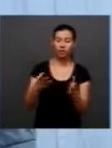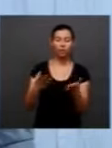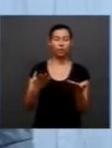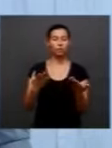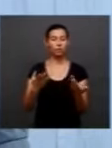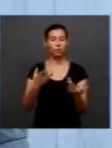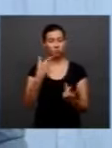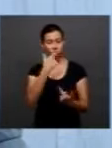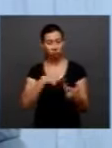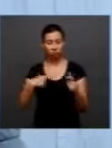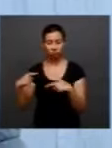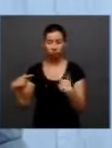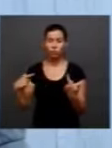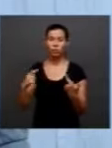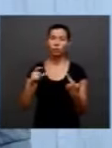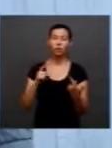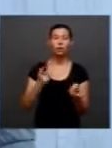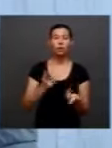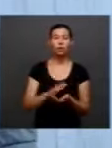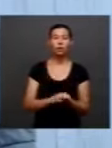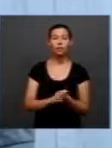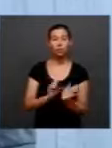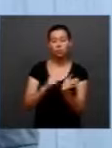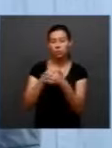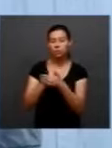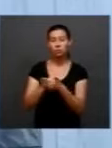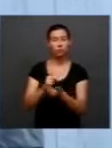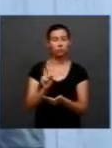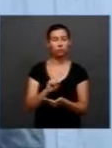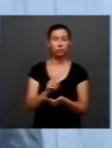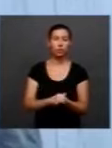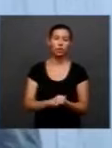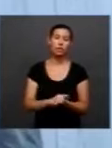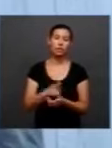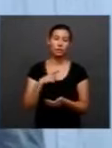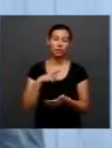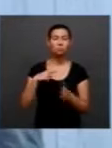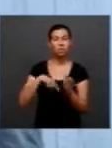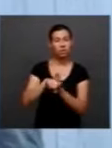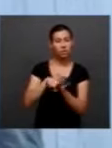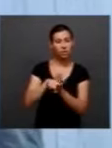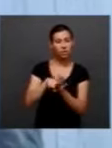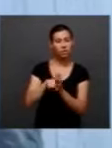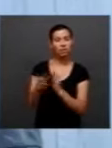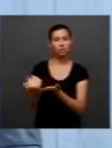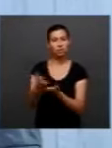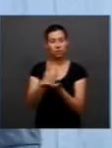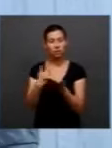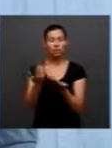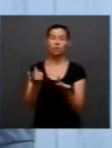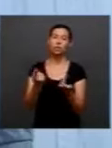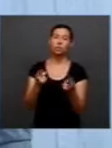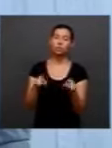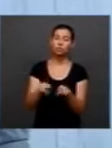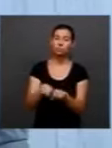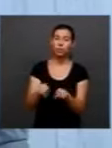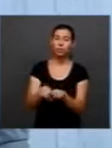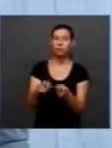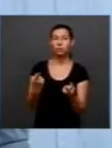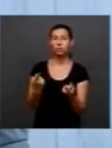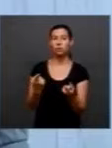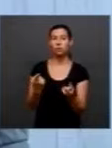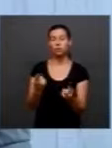à tona a todo momento, queira a partir de dados estatísticos sobre violências LGBTs, queira a partir de